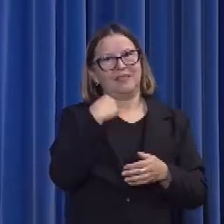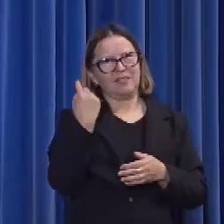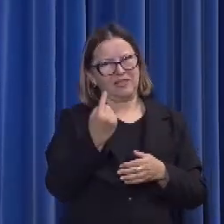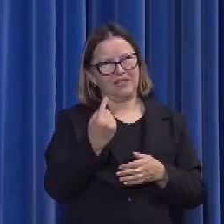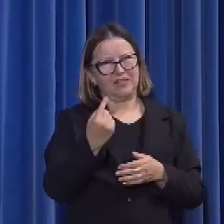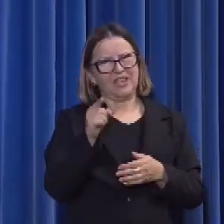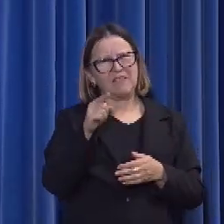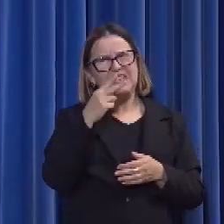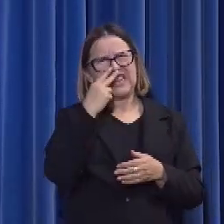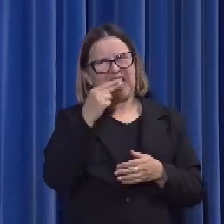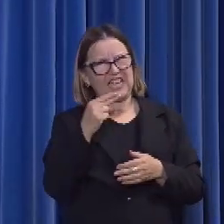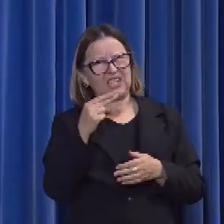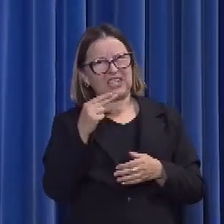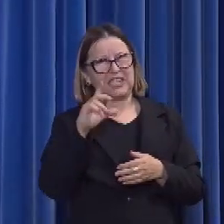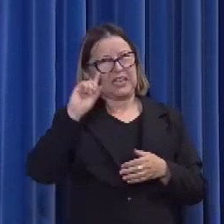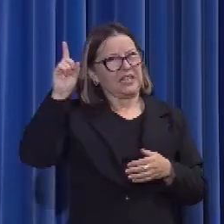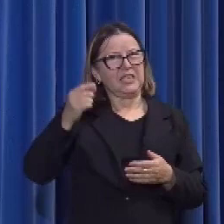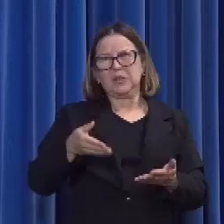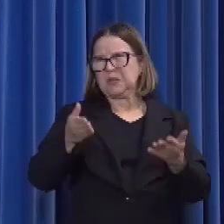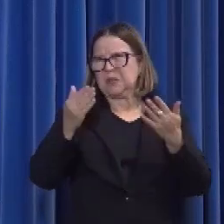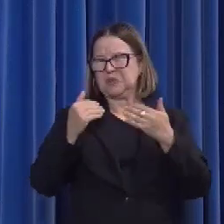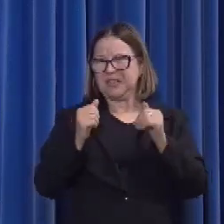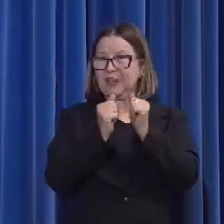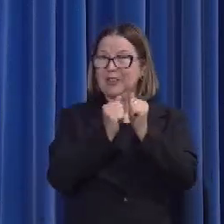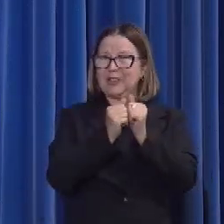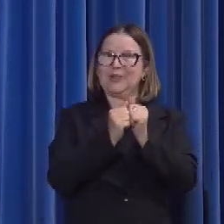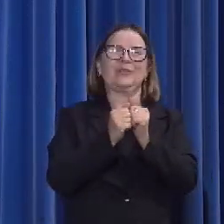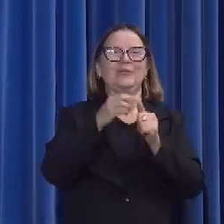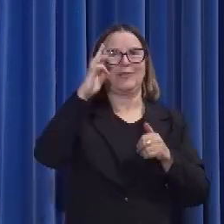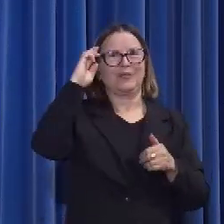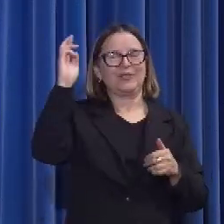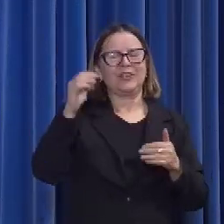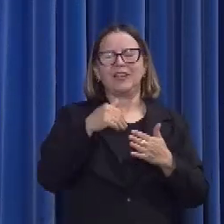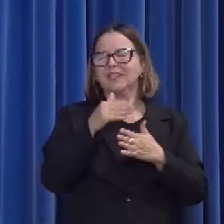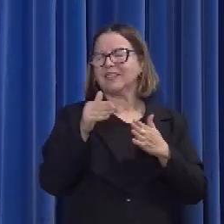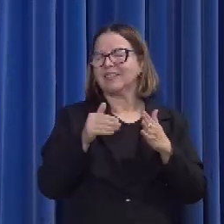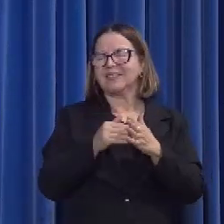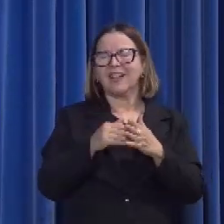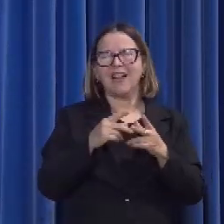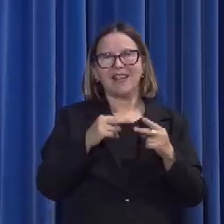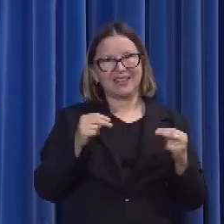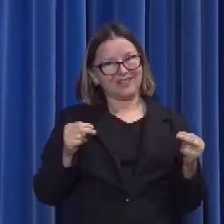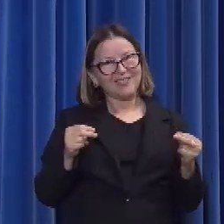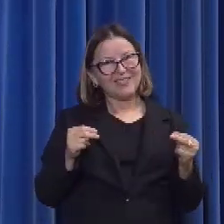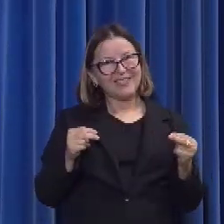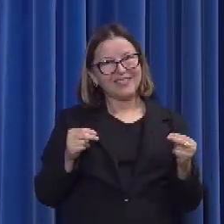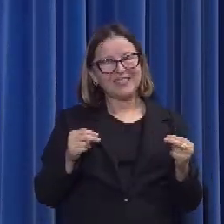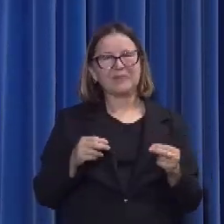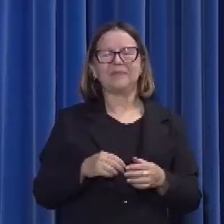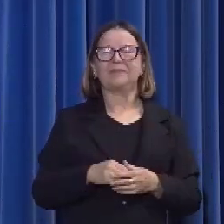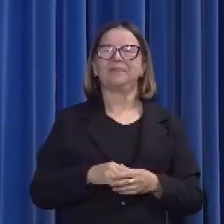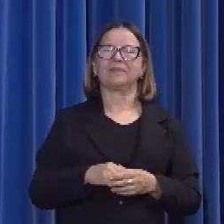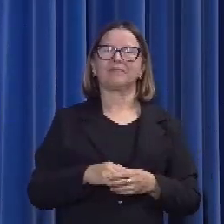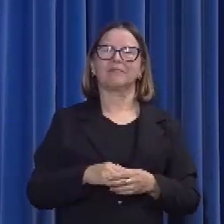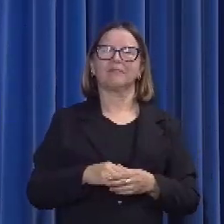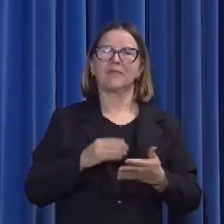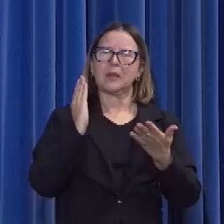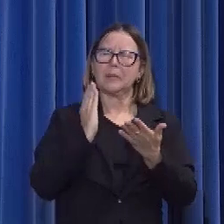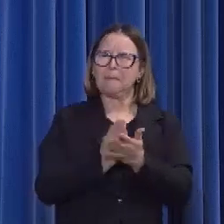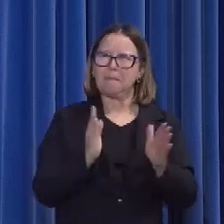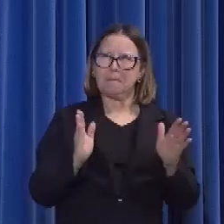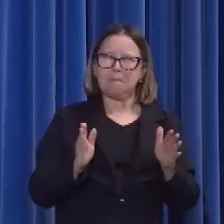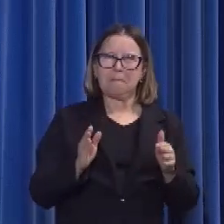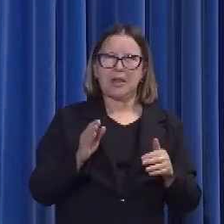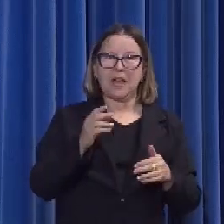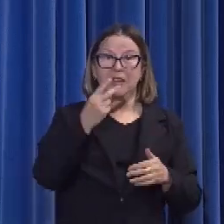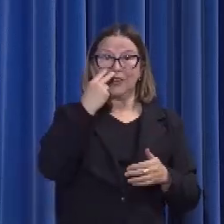A minha incredulidade muitas vezes atrapalha muito a minha vida nesse mundo. Então pare de olhar para os